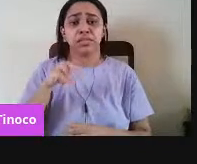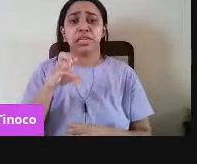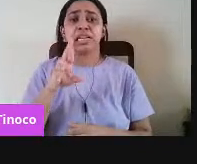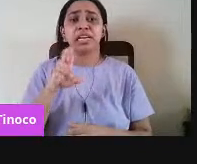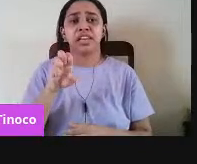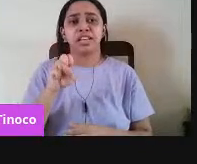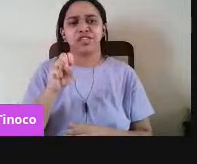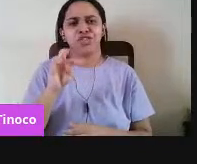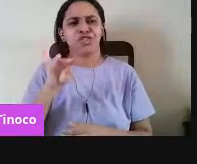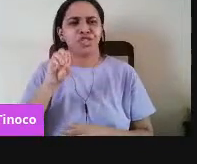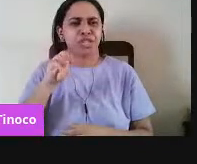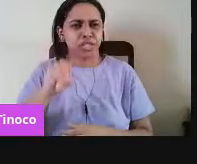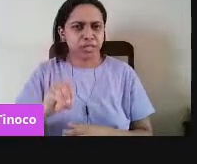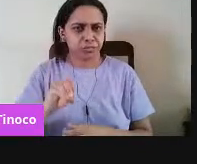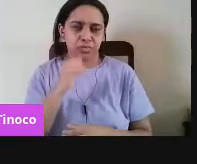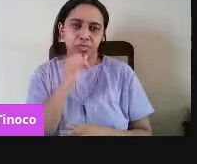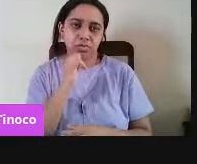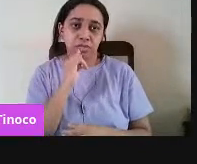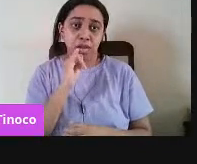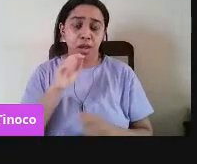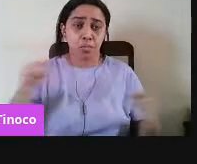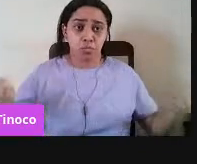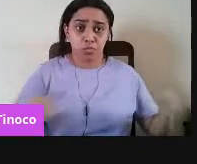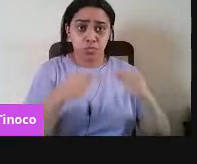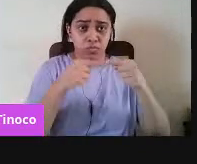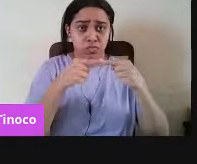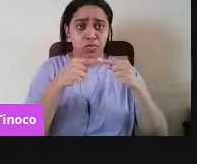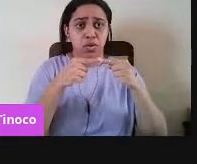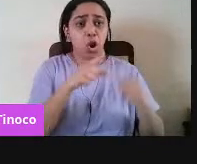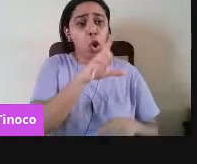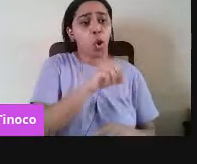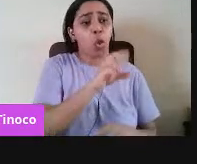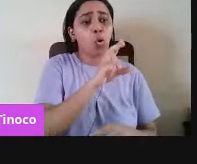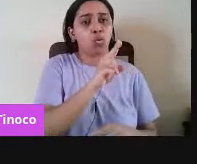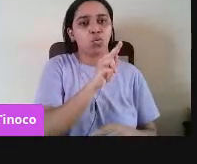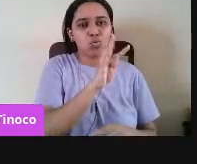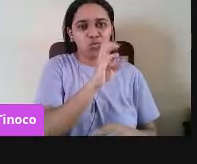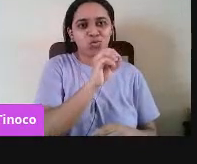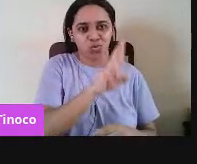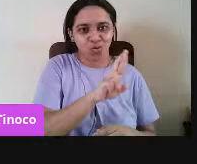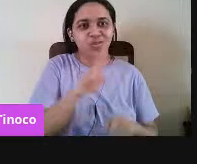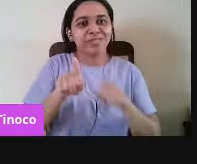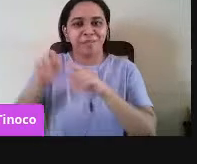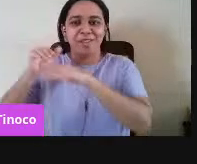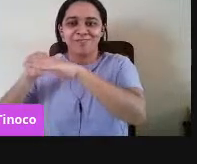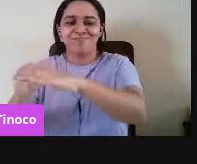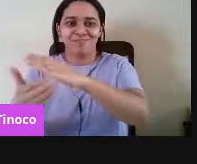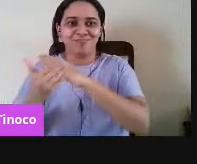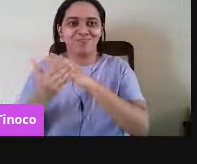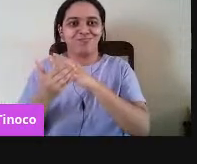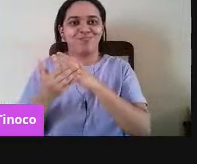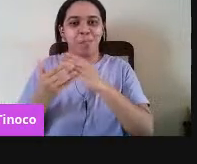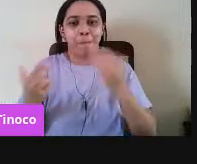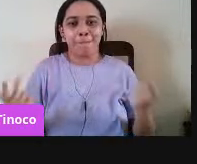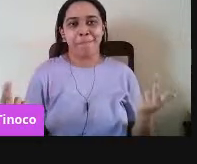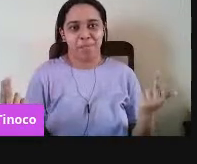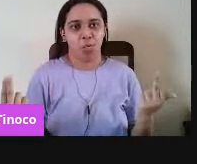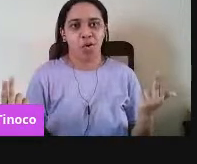coincidência de que a instância de locutor é também a instância de enunciador, tá certo? Então, isso